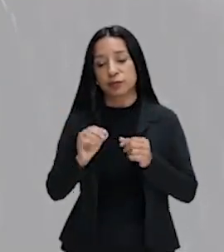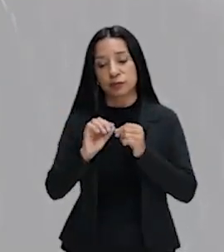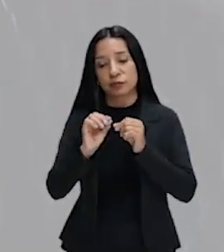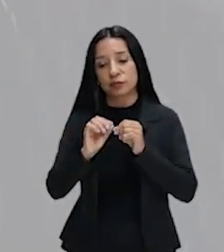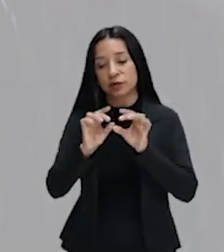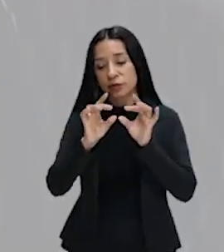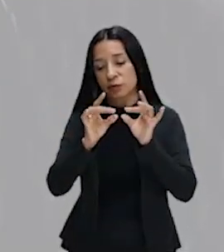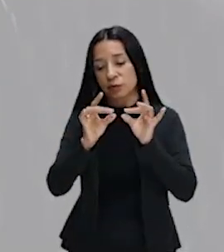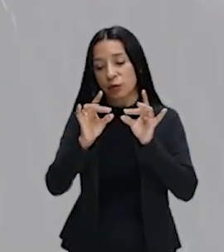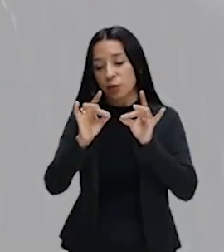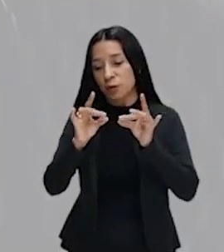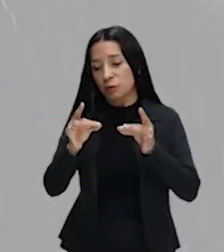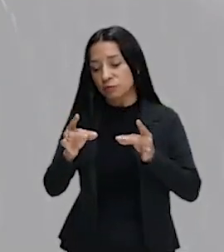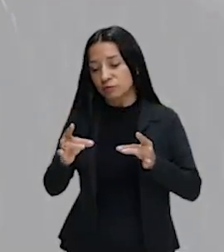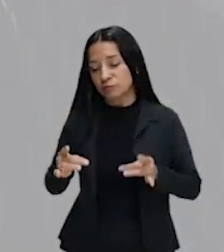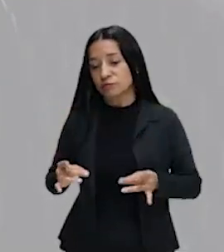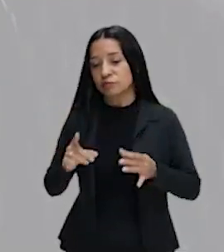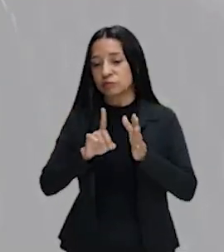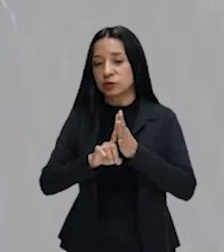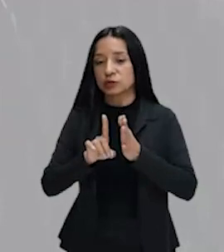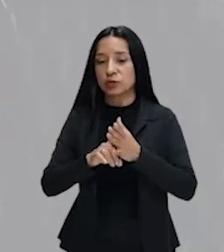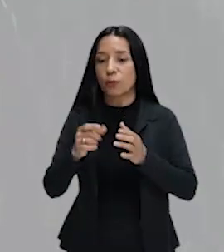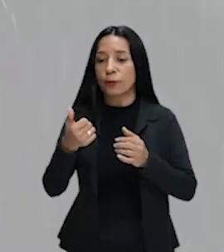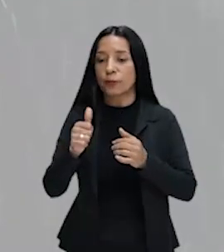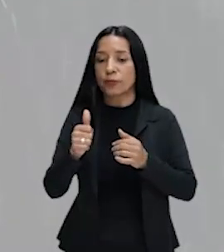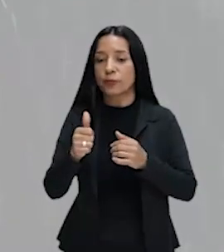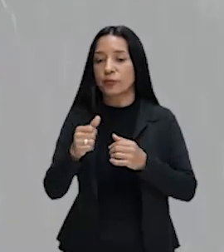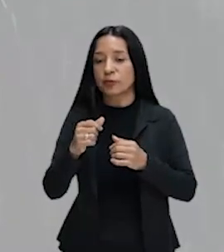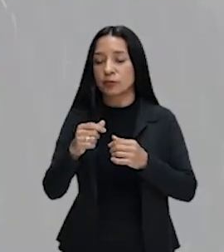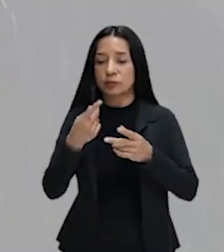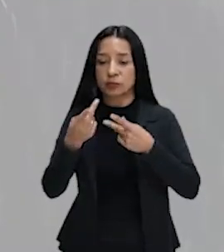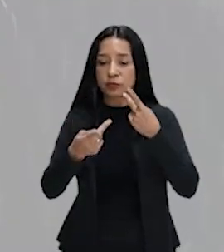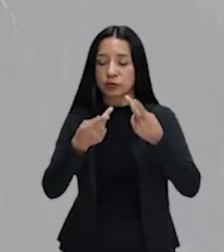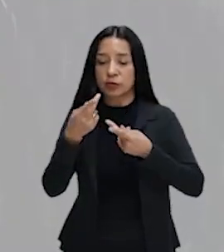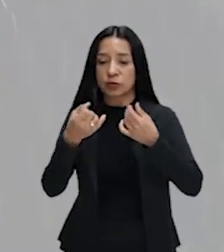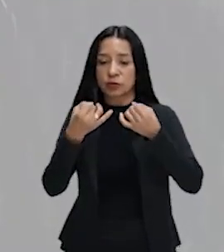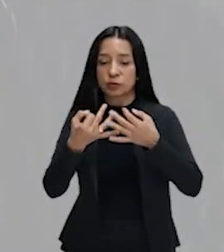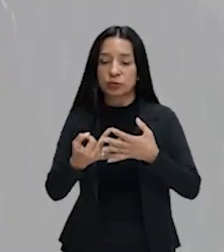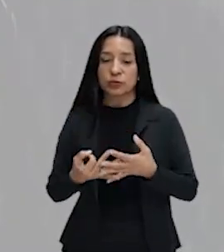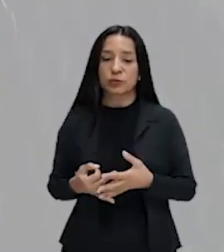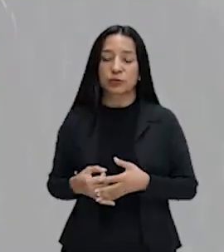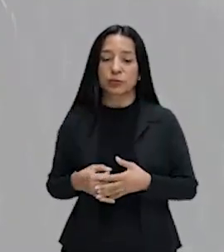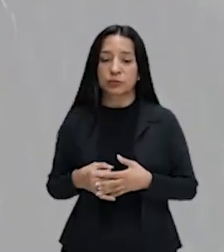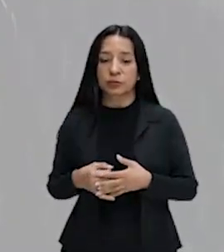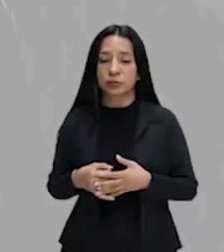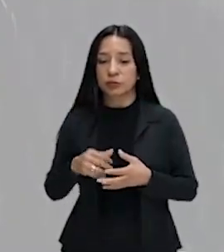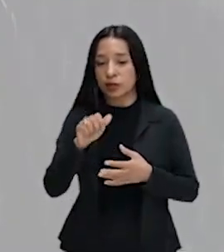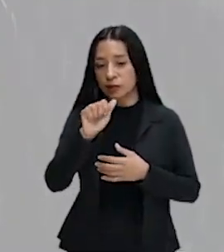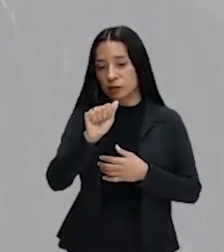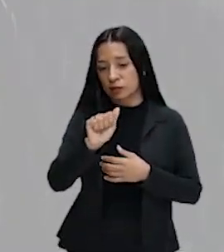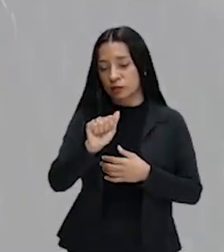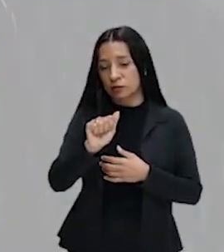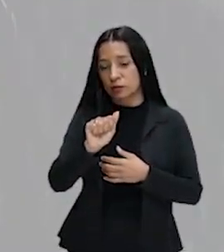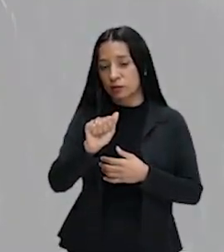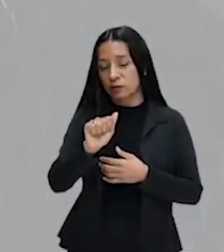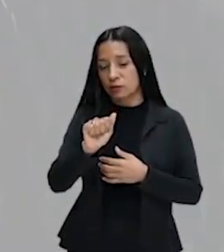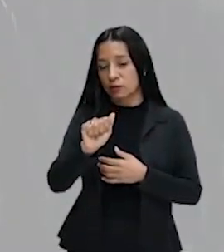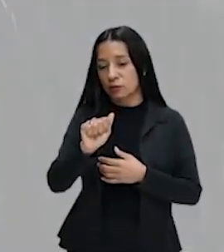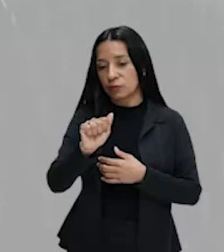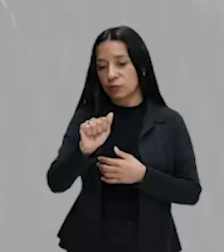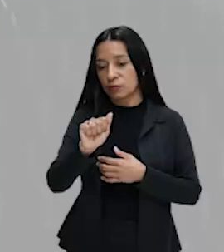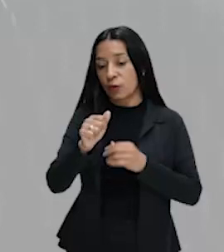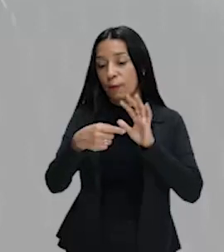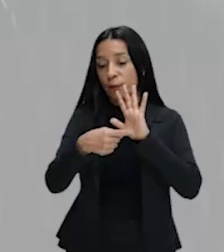né? Primeira coisa que ele falou, ó, vamos lá. O azão, o que está dizendo ali? Determina a